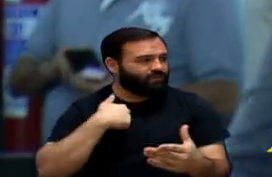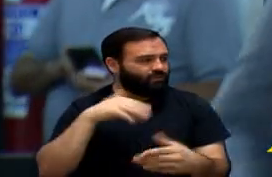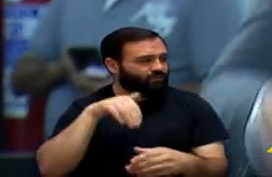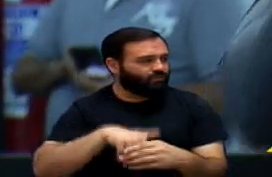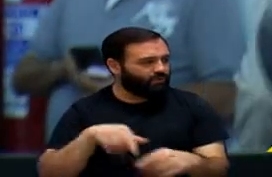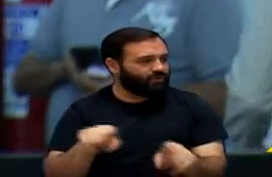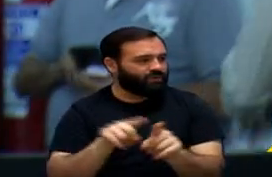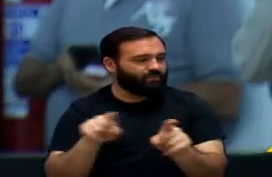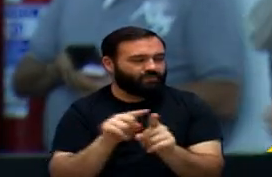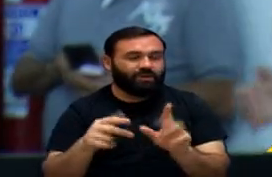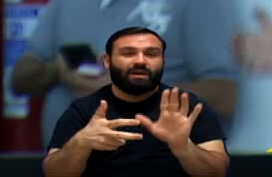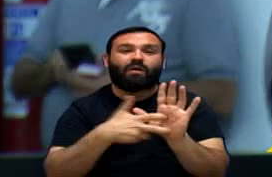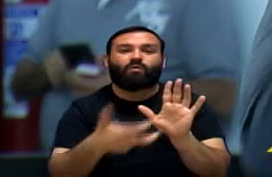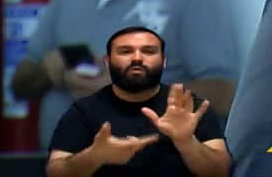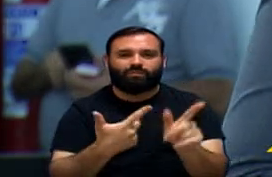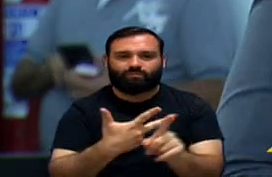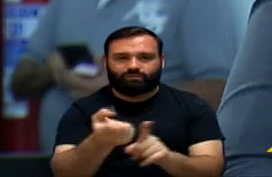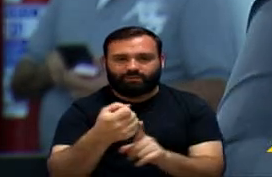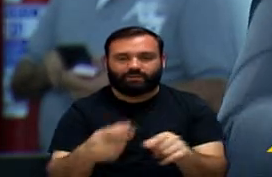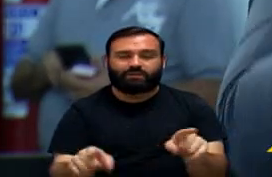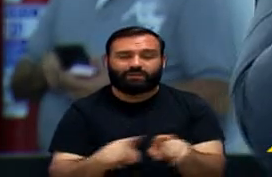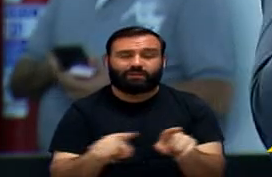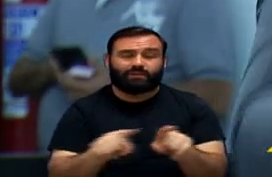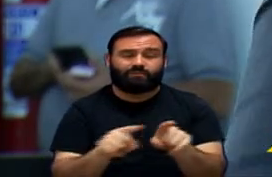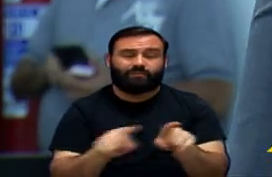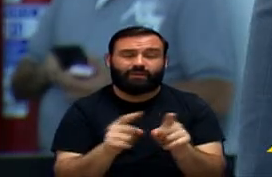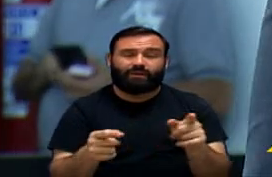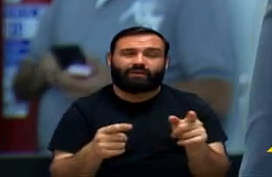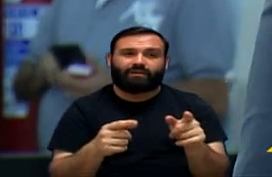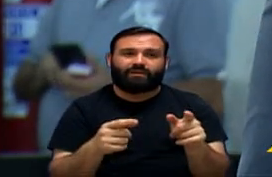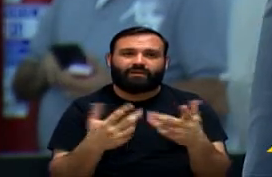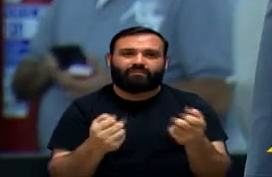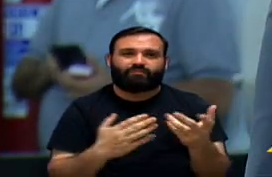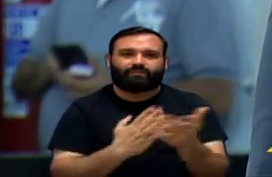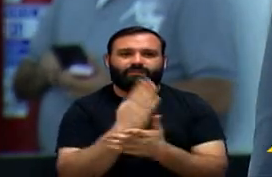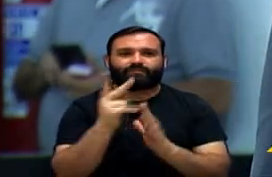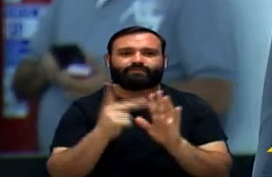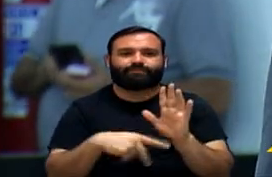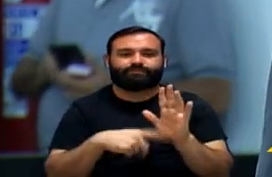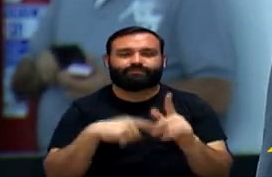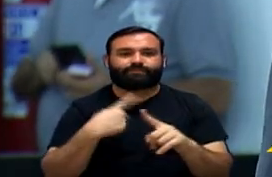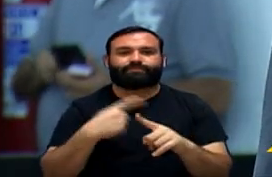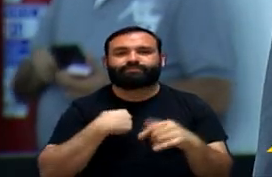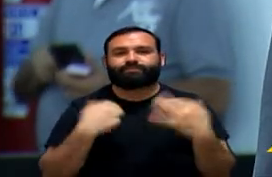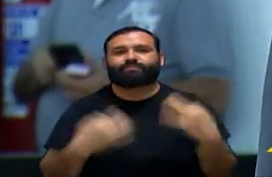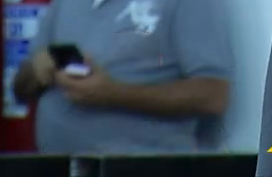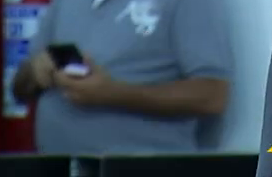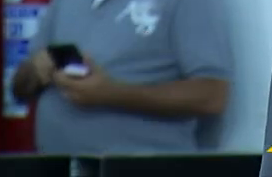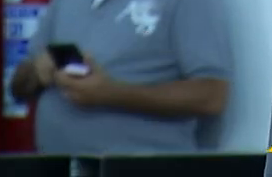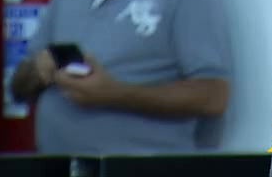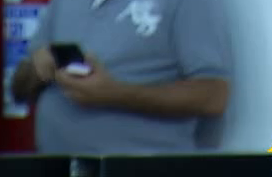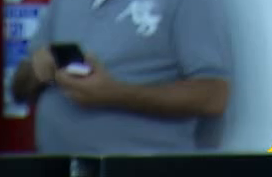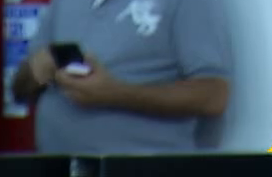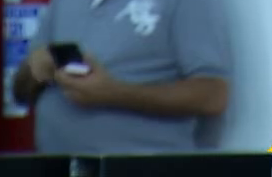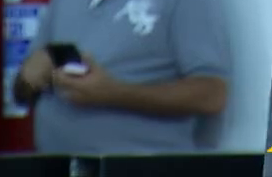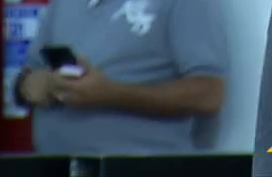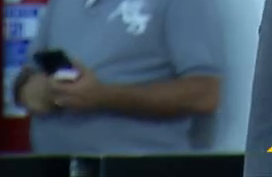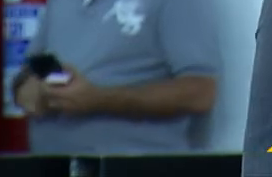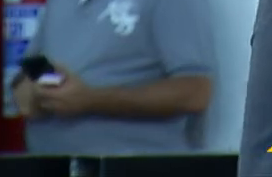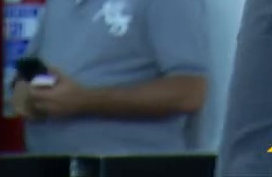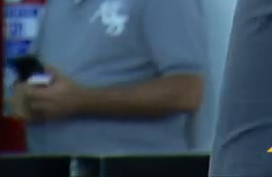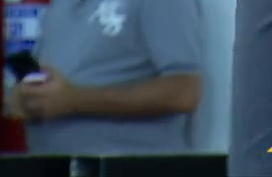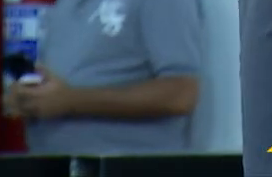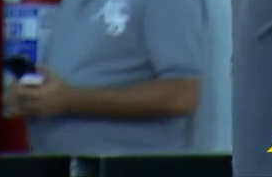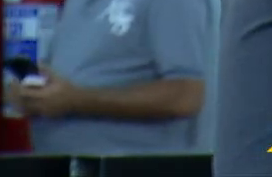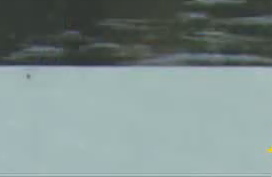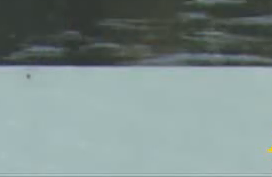voto tanto pra derrubada da inconstitucionalidade quanto também a pela aprovação desse projeto que eu tenho certeza que Sorocaba Vai ser beneficiária parabéns